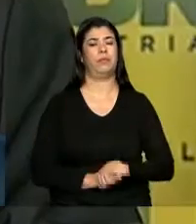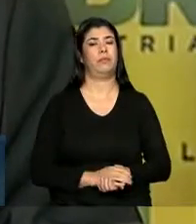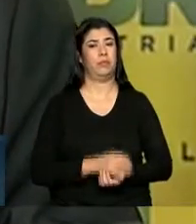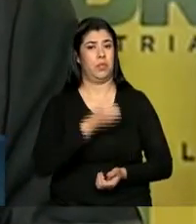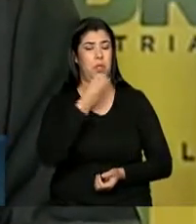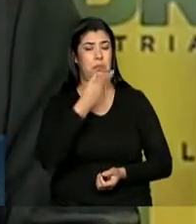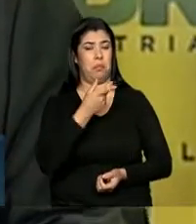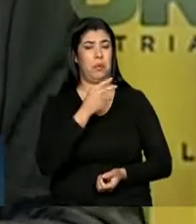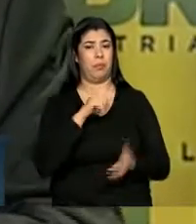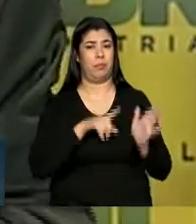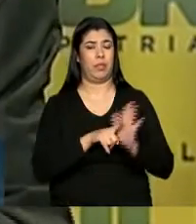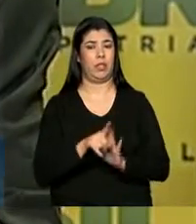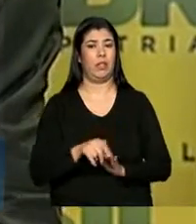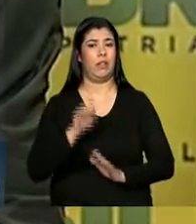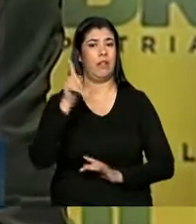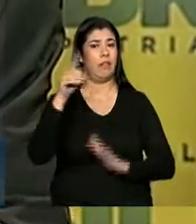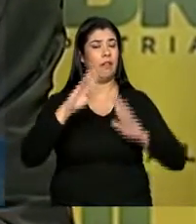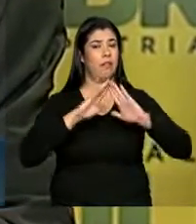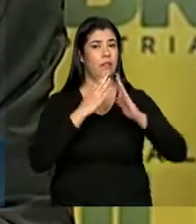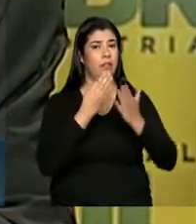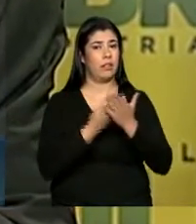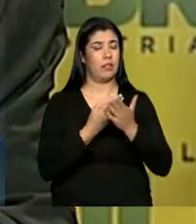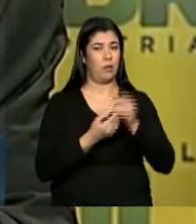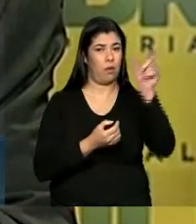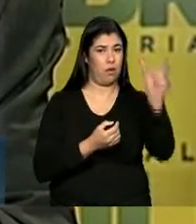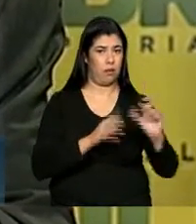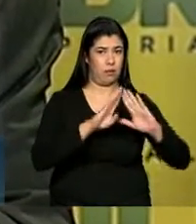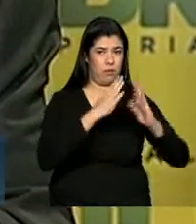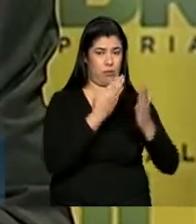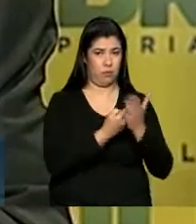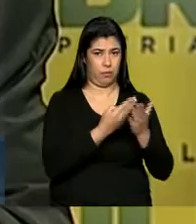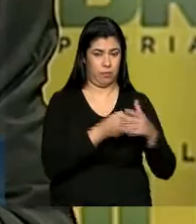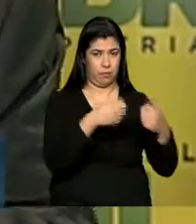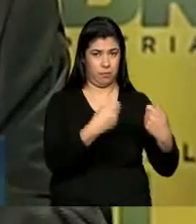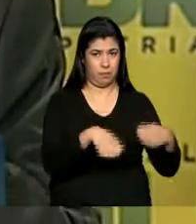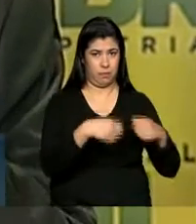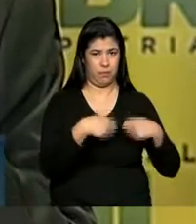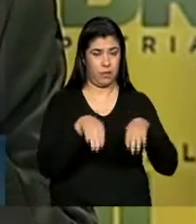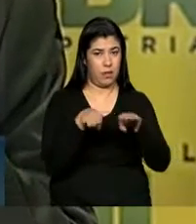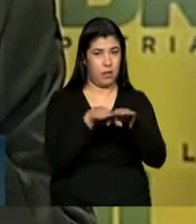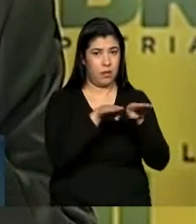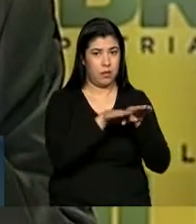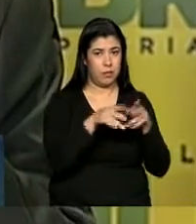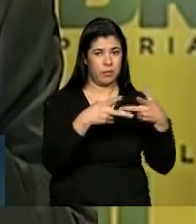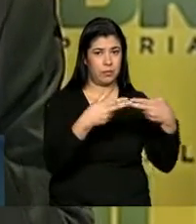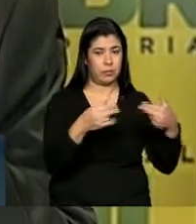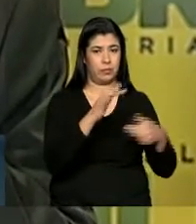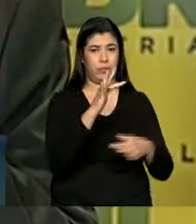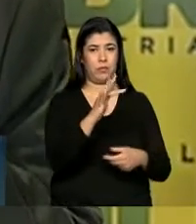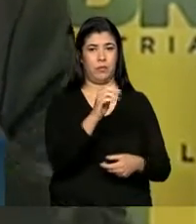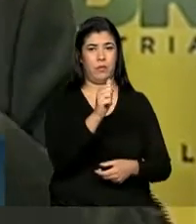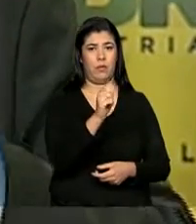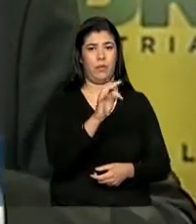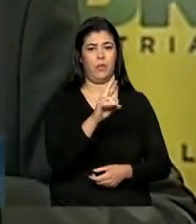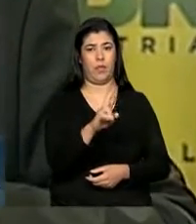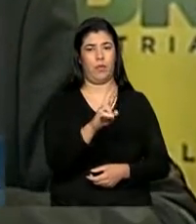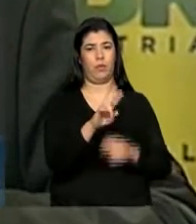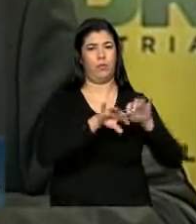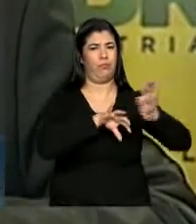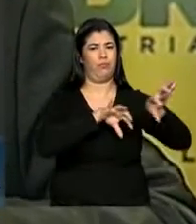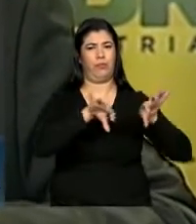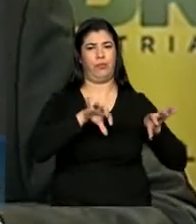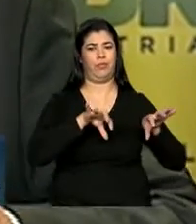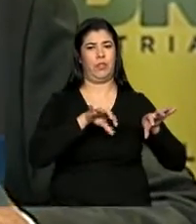pergunta é muito boa. Na escola, a gente precisa de um alinhamento de fatores. Nenhum fator isolado, perceba, o ser